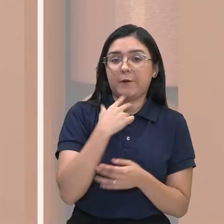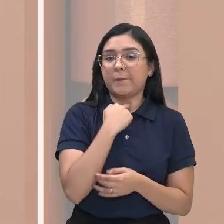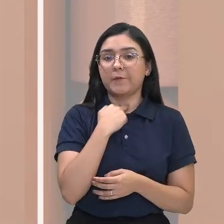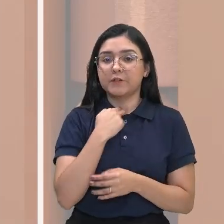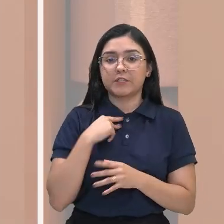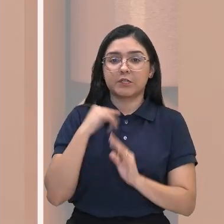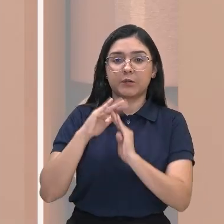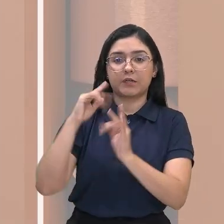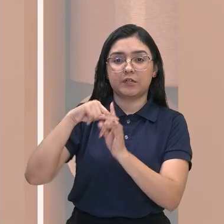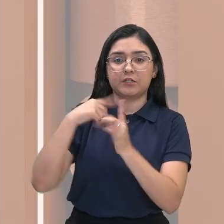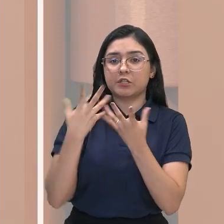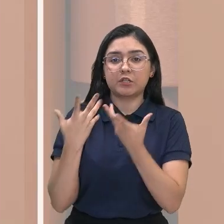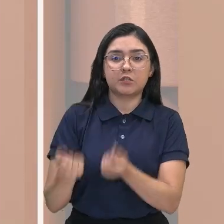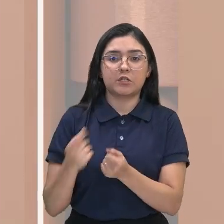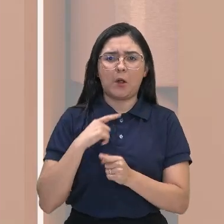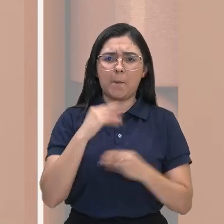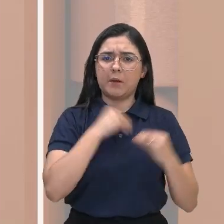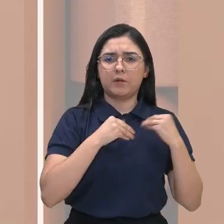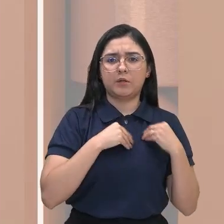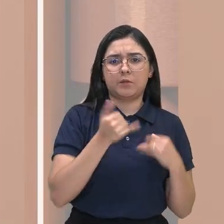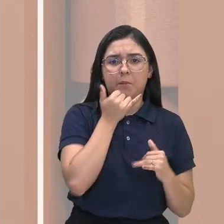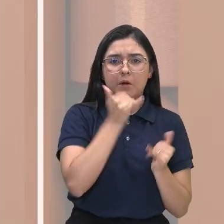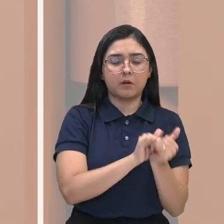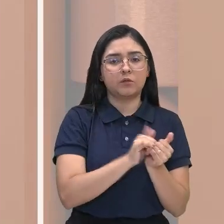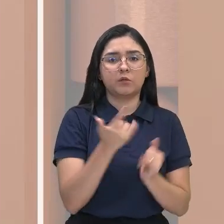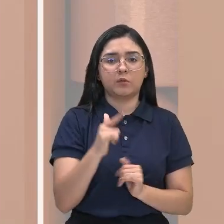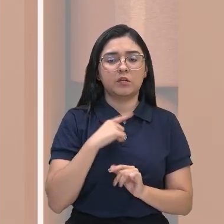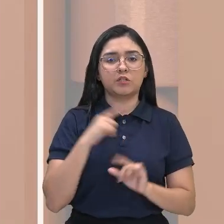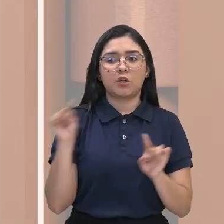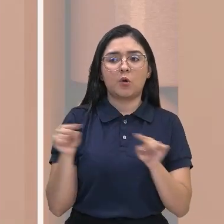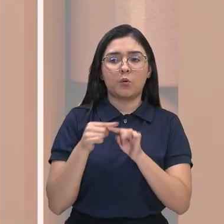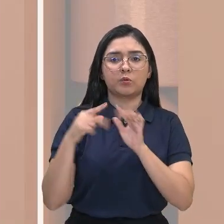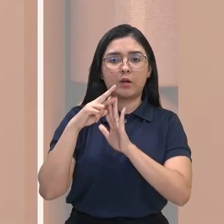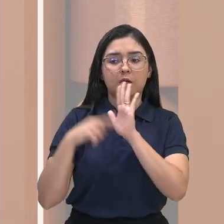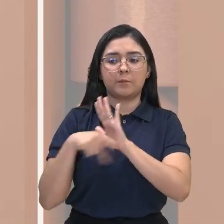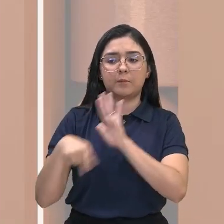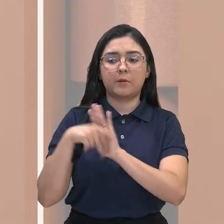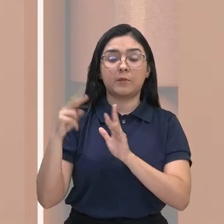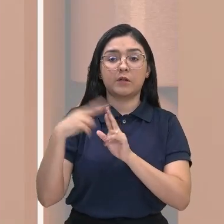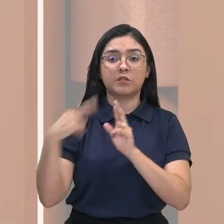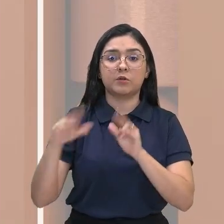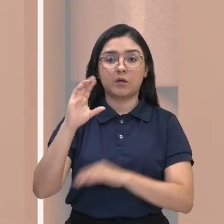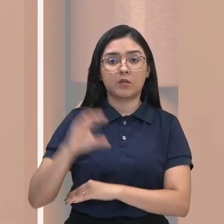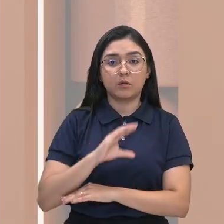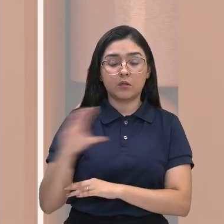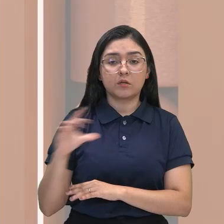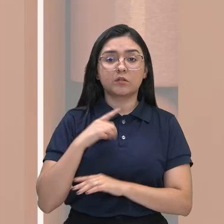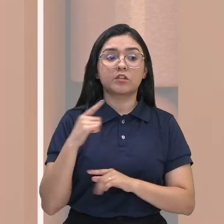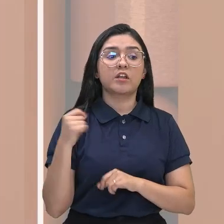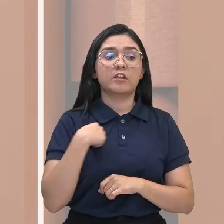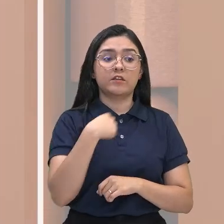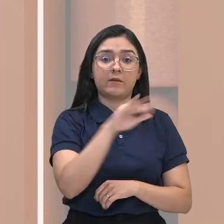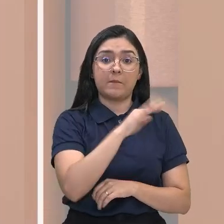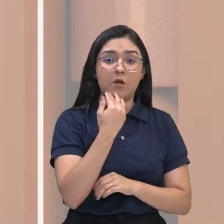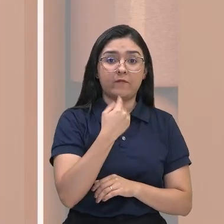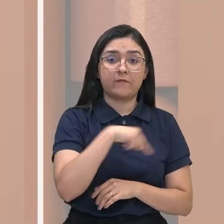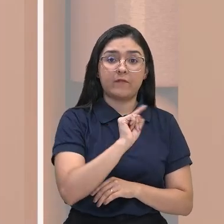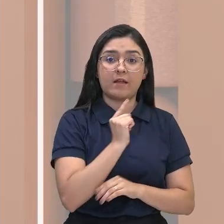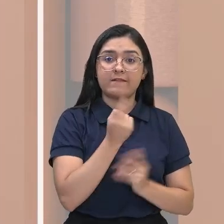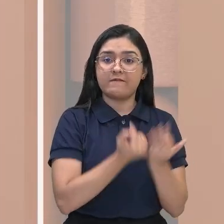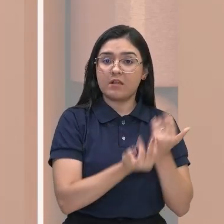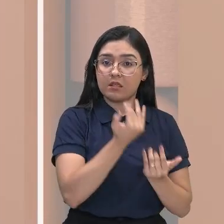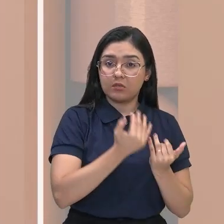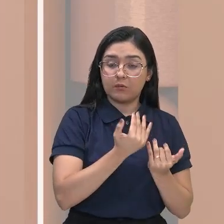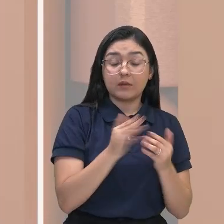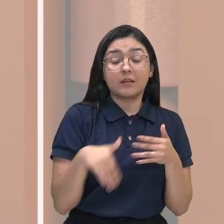seria perdoado e que a pessoa que praticava, segundo os dogmas católicos daquele momento, iria justamente para o inferno. Então